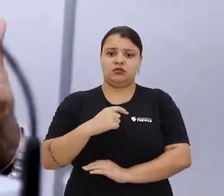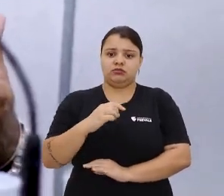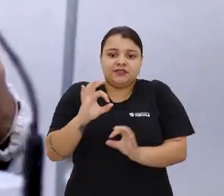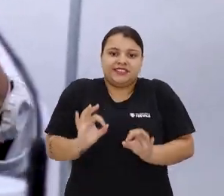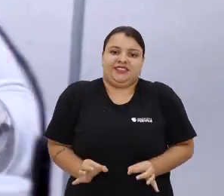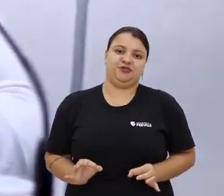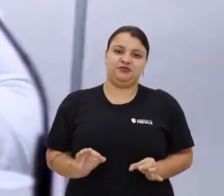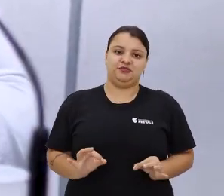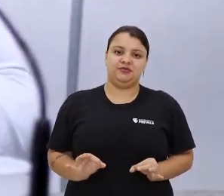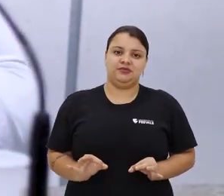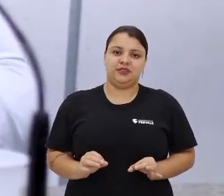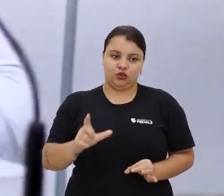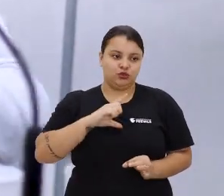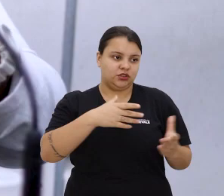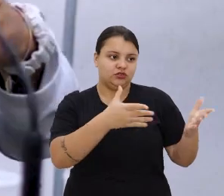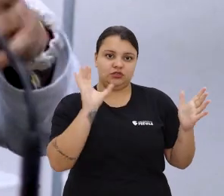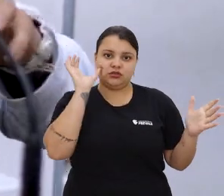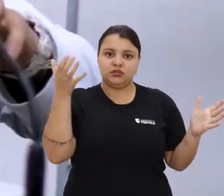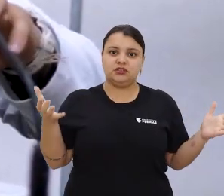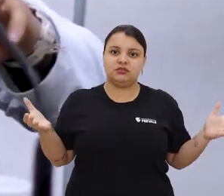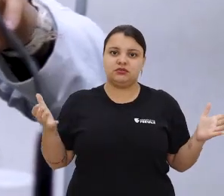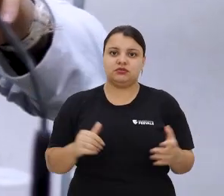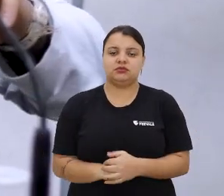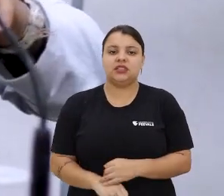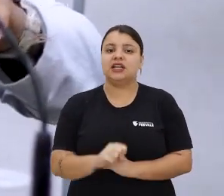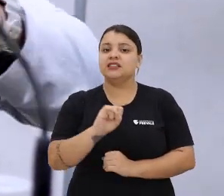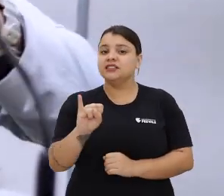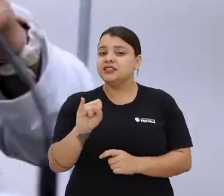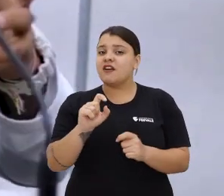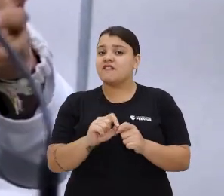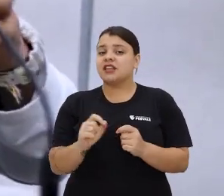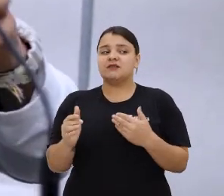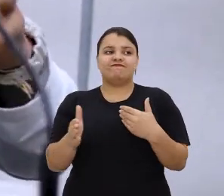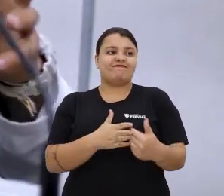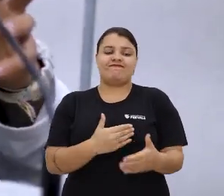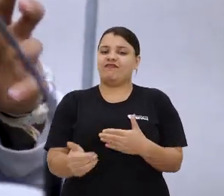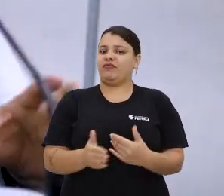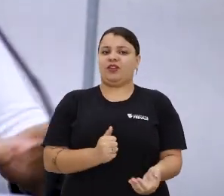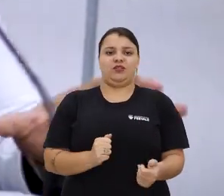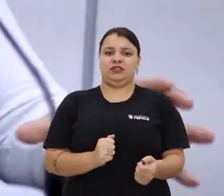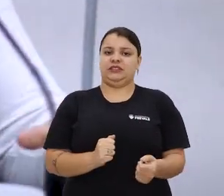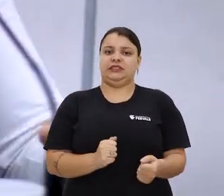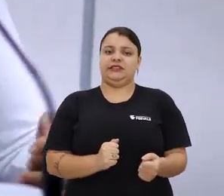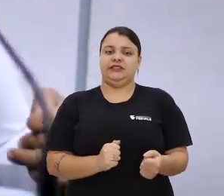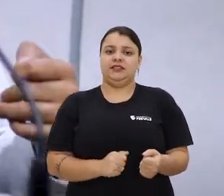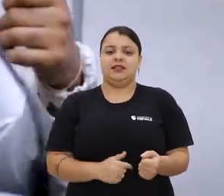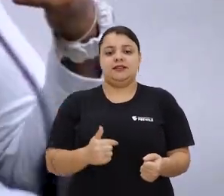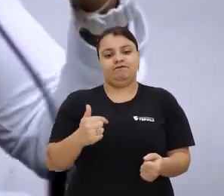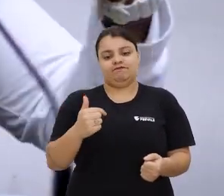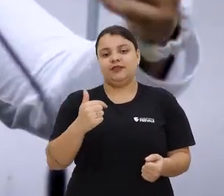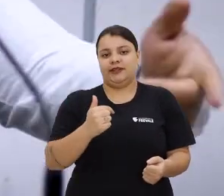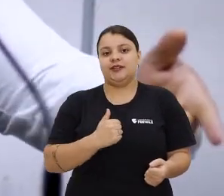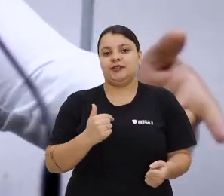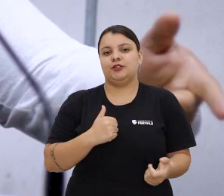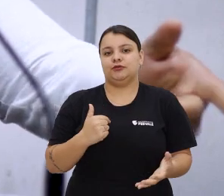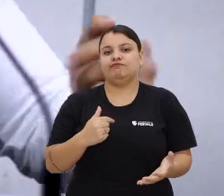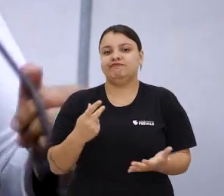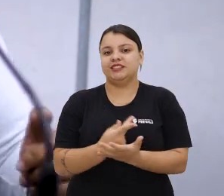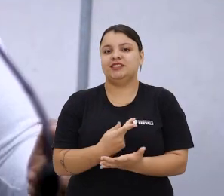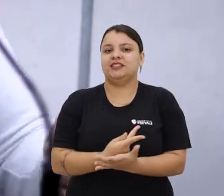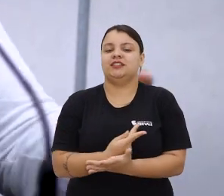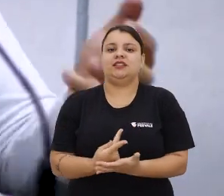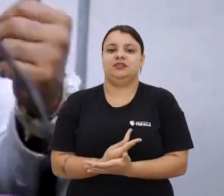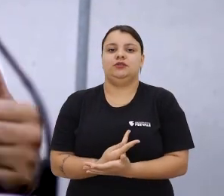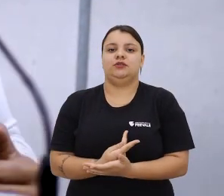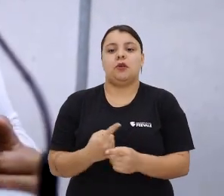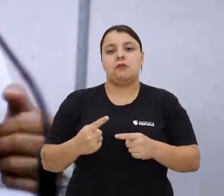do que tinha acontecido. Se eu fizesse qualquer coisa que modificasse, eu daria toda a